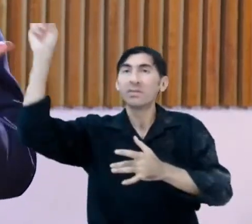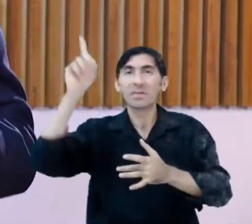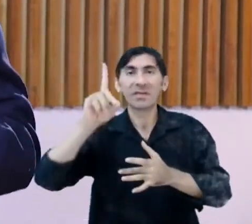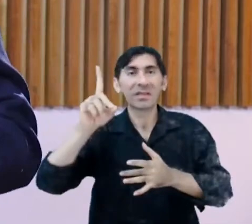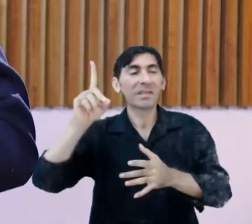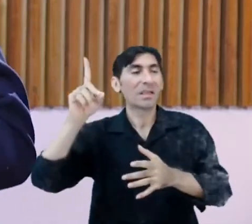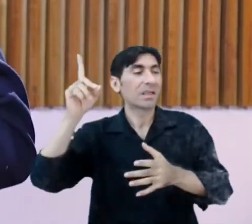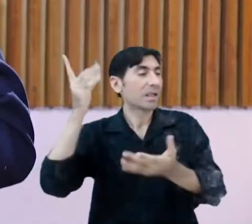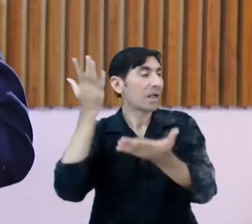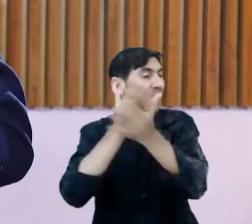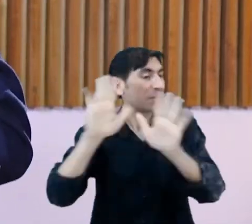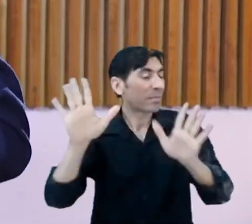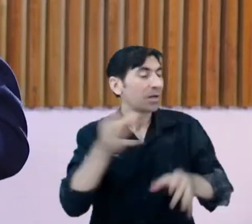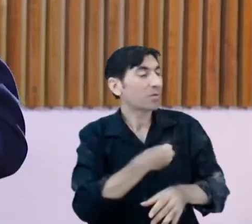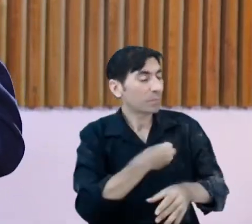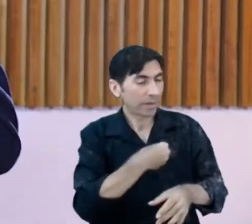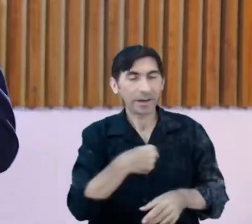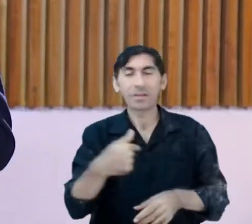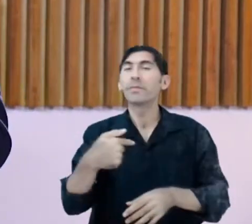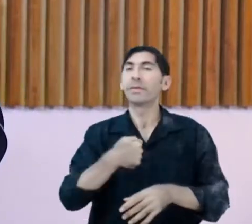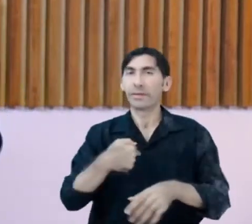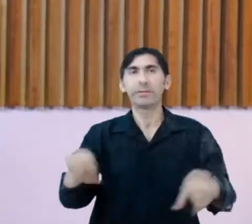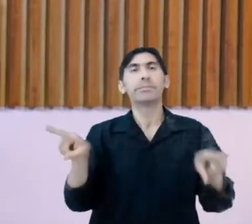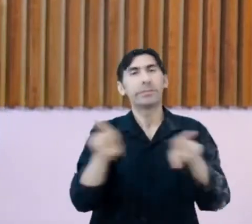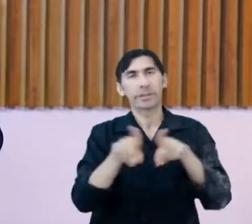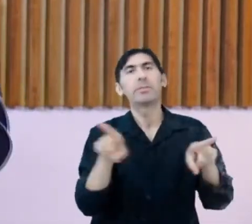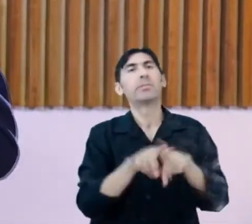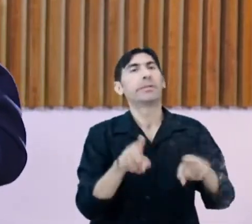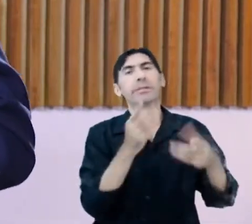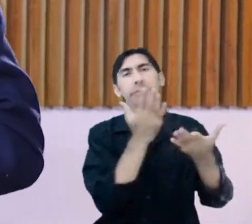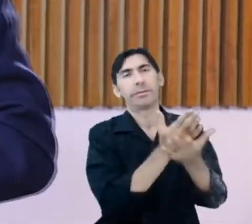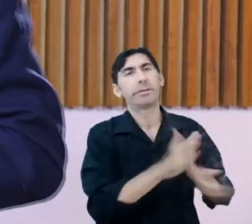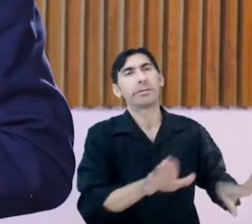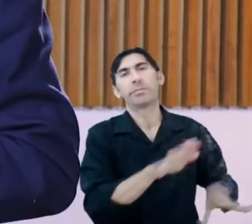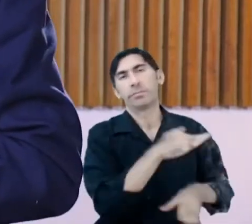destruído com o pecado. Observem,